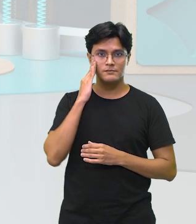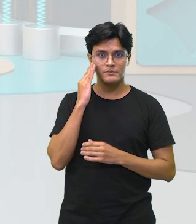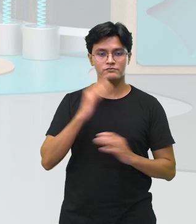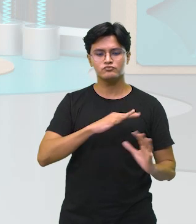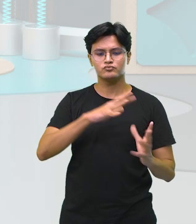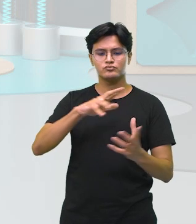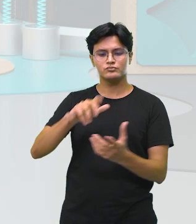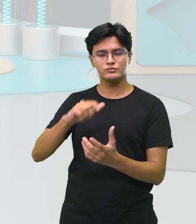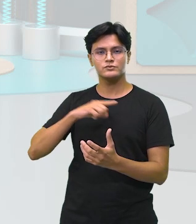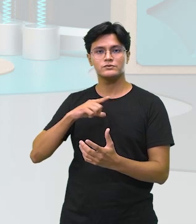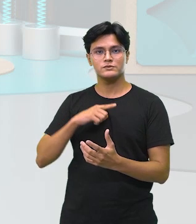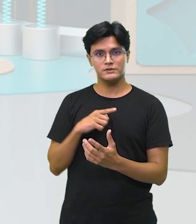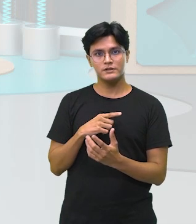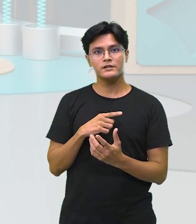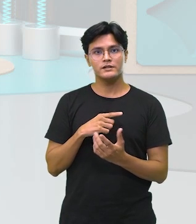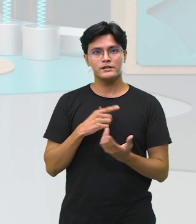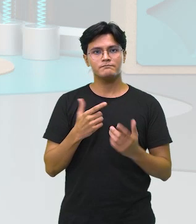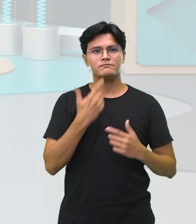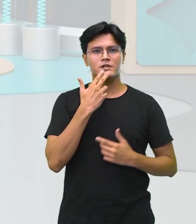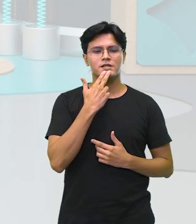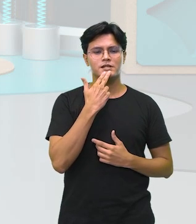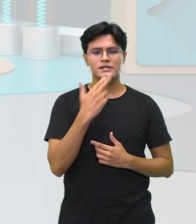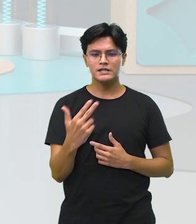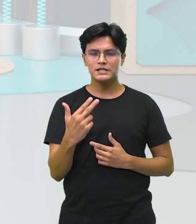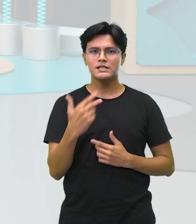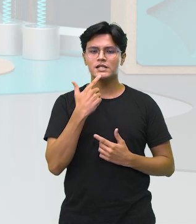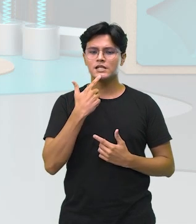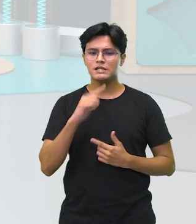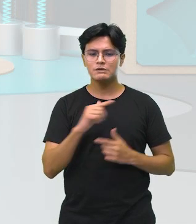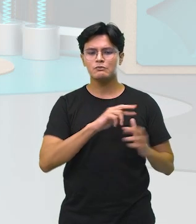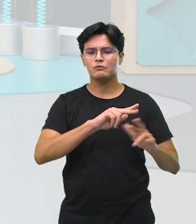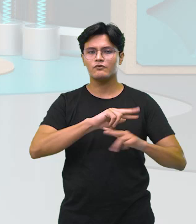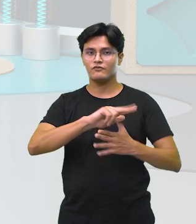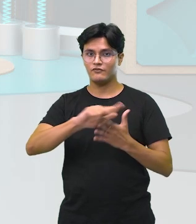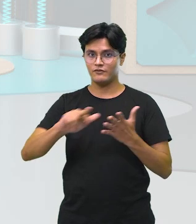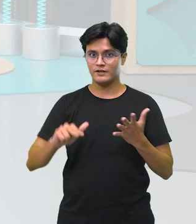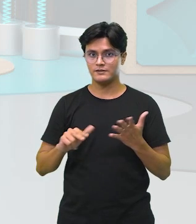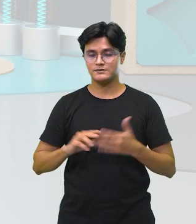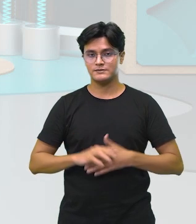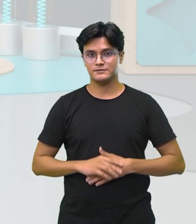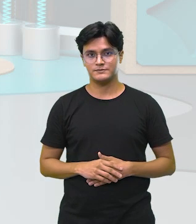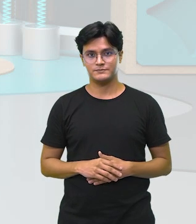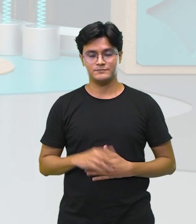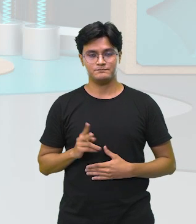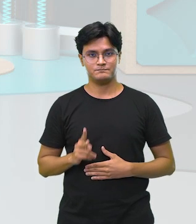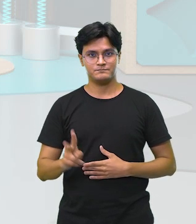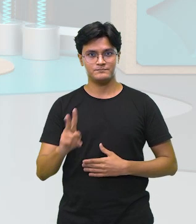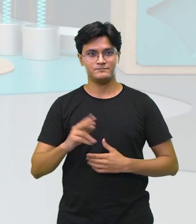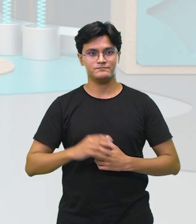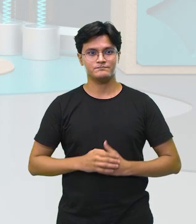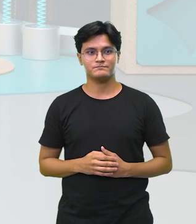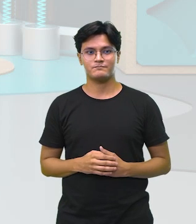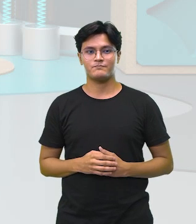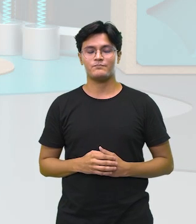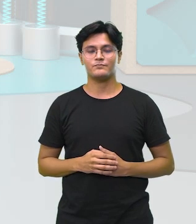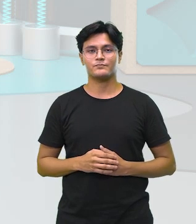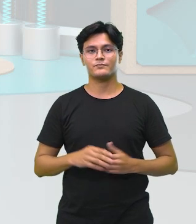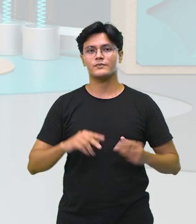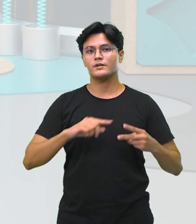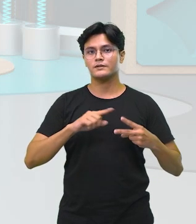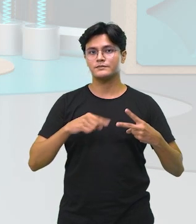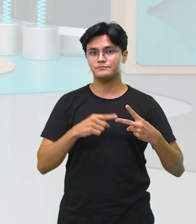várias formas de línguas Ok vamos continuar ou seja né Elas